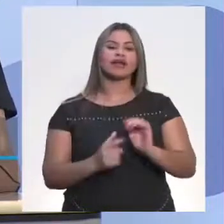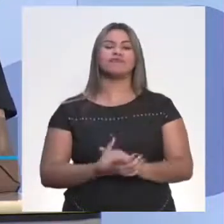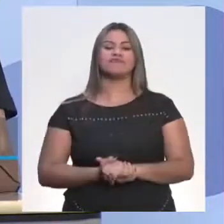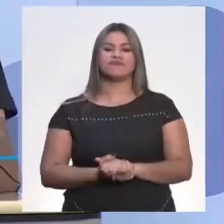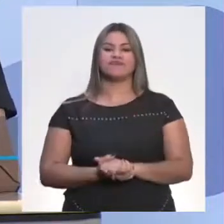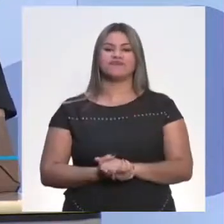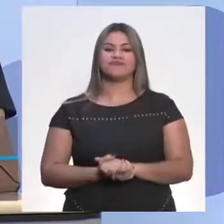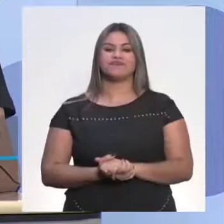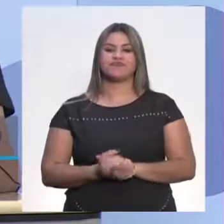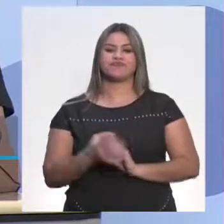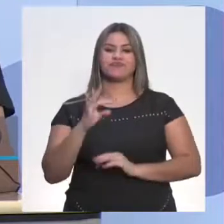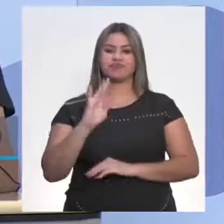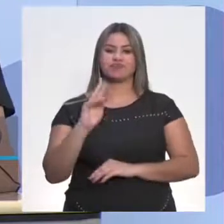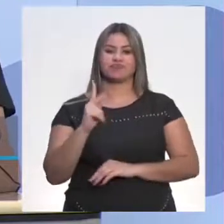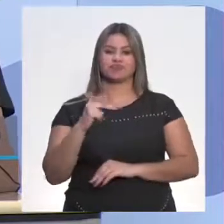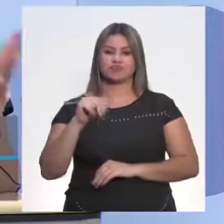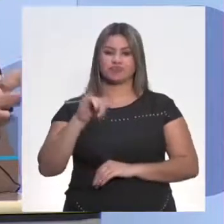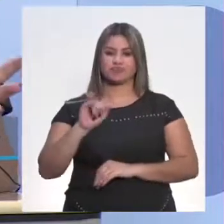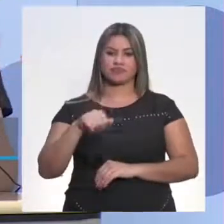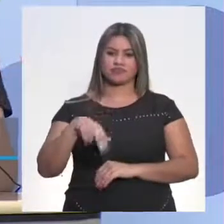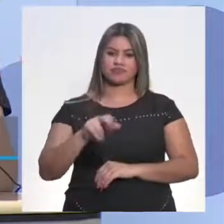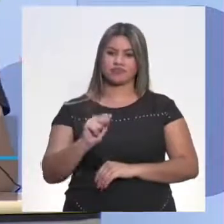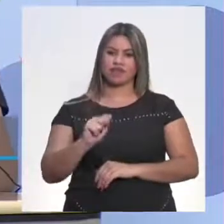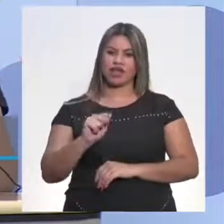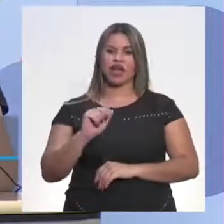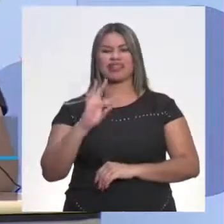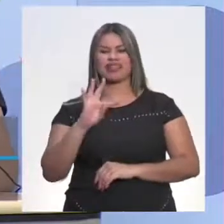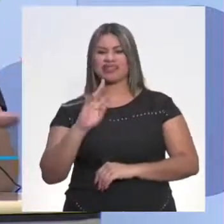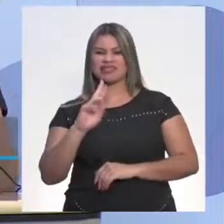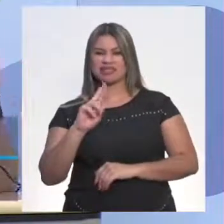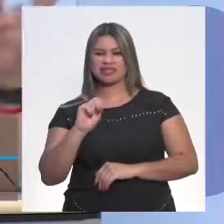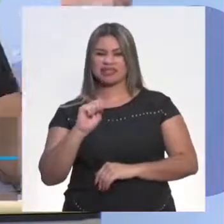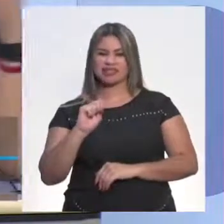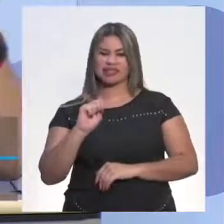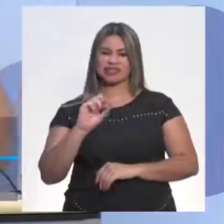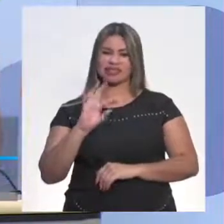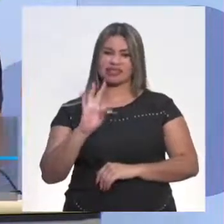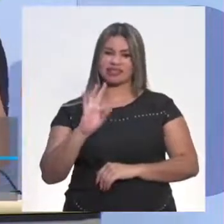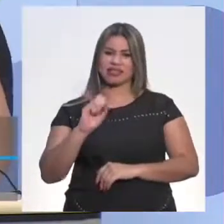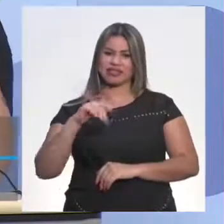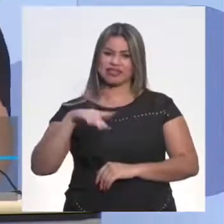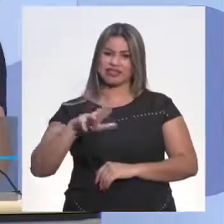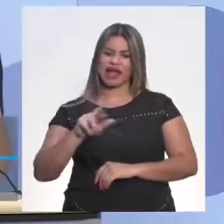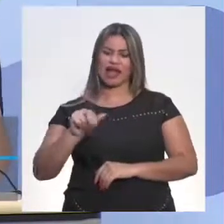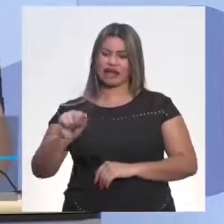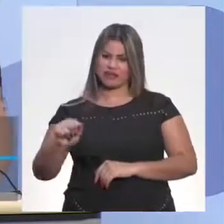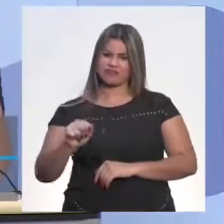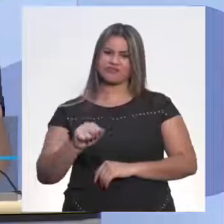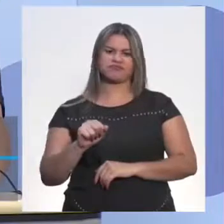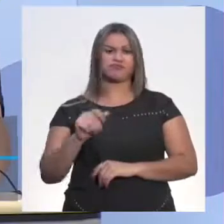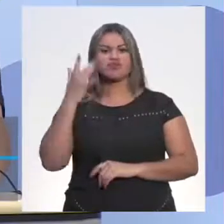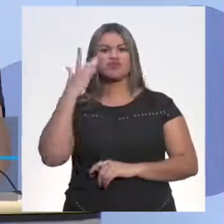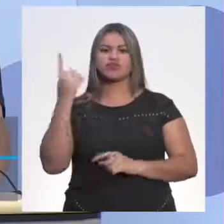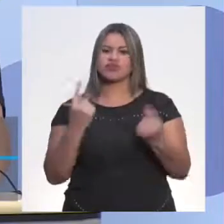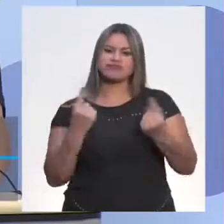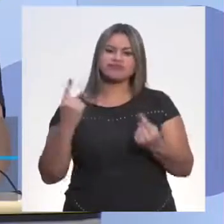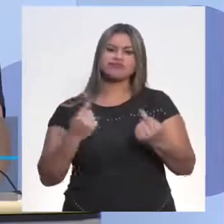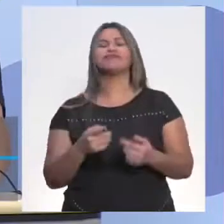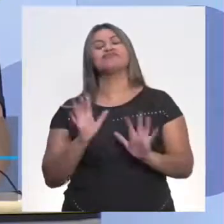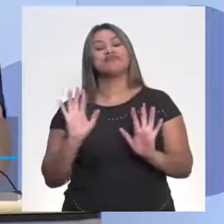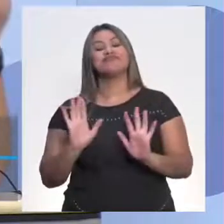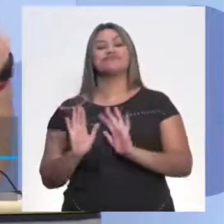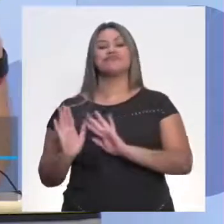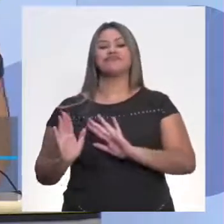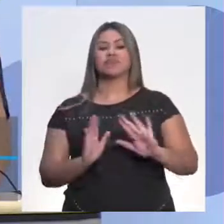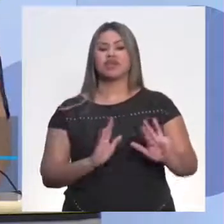do da Tainá ou Tainara Desculpa eu não sei aqui que tá tudo junto mas ela falou assim